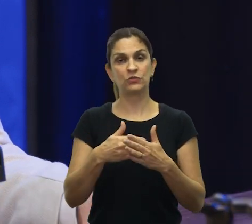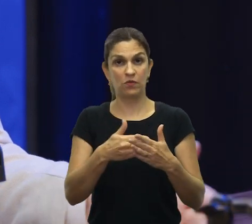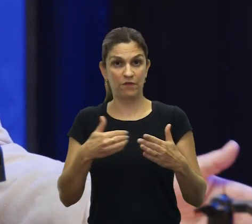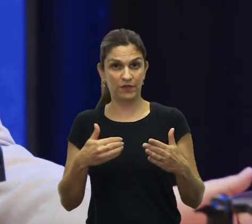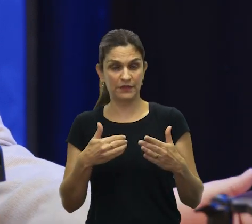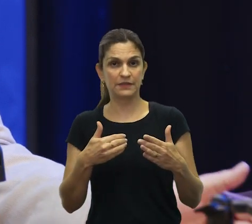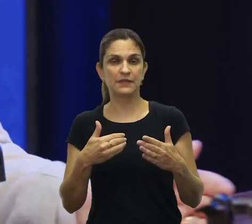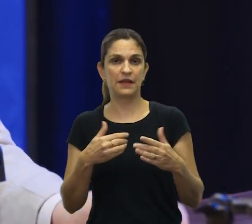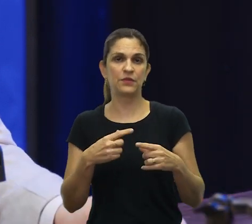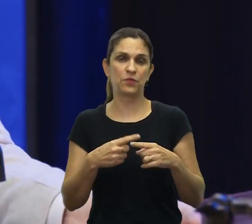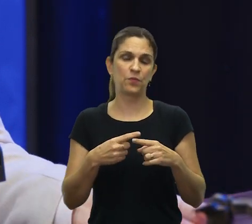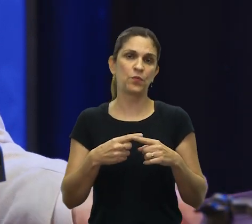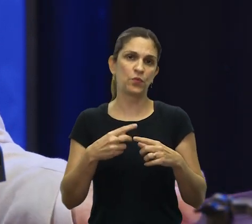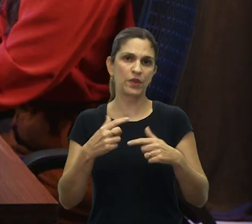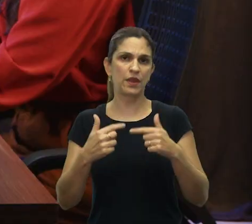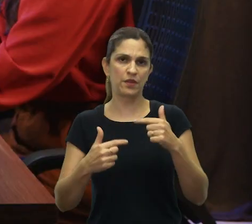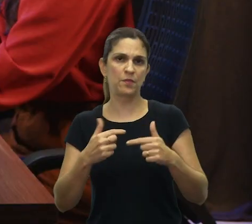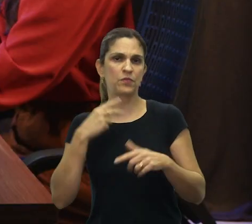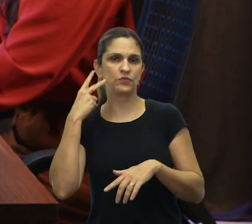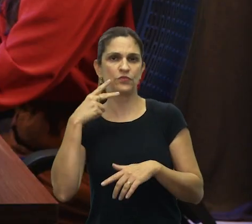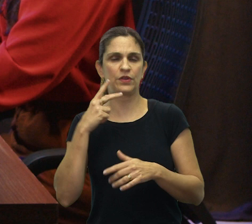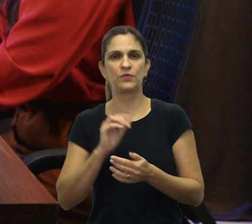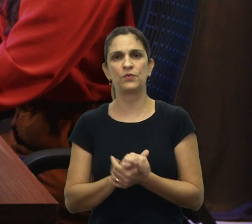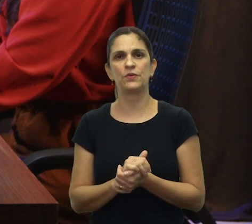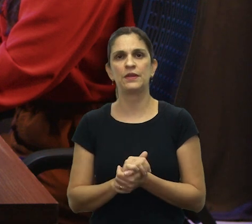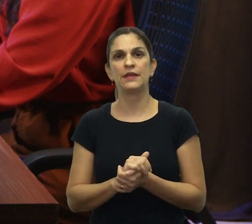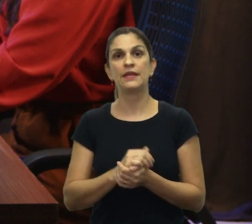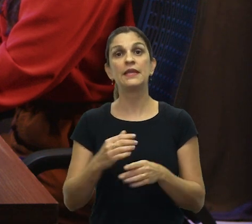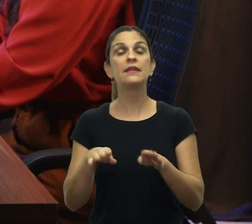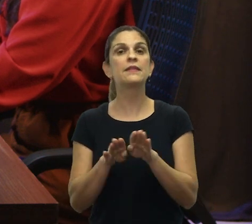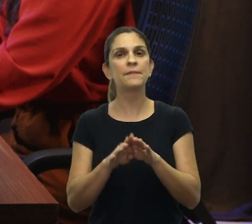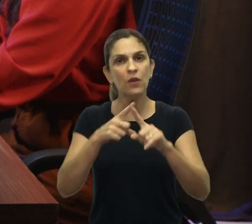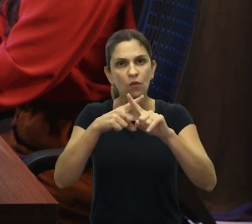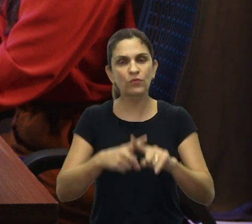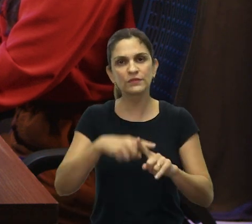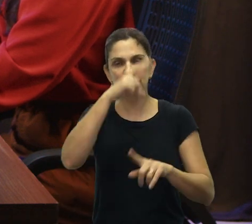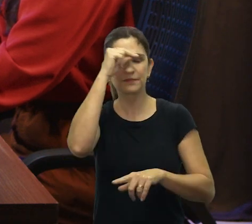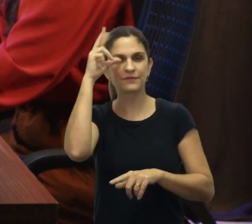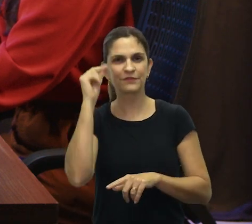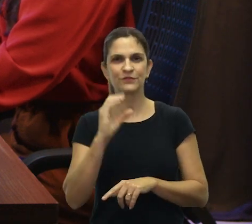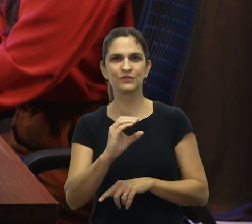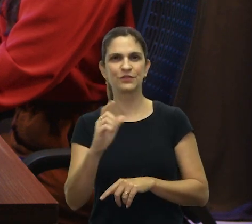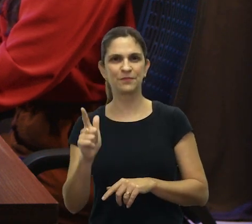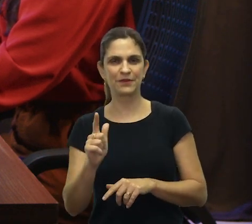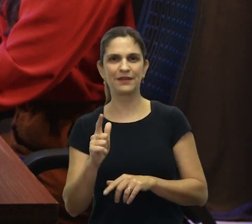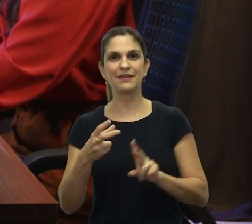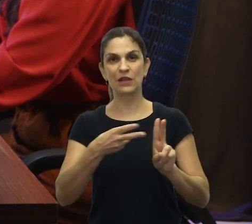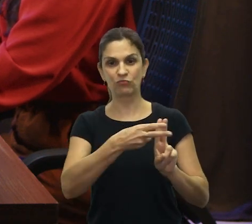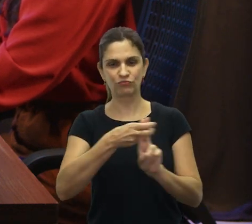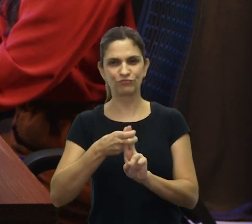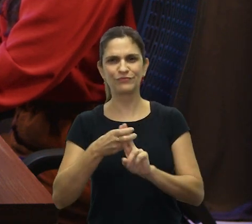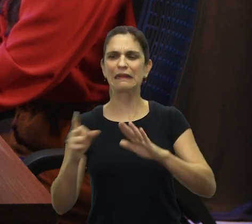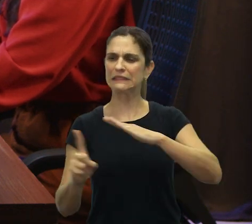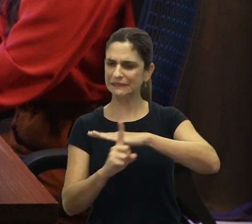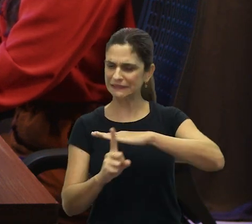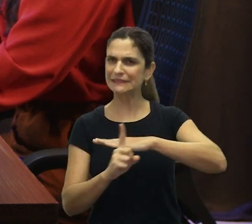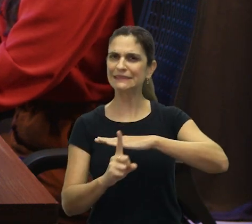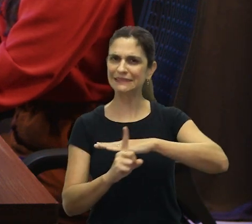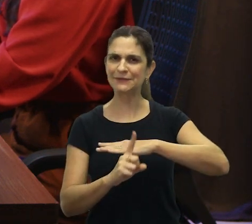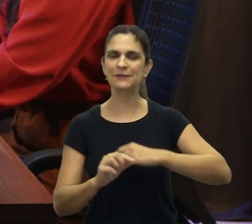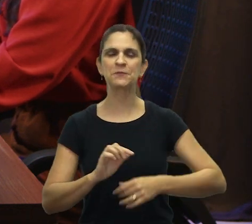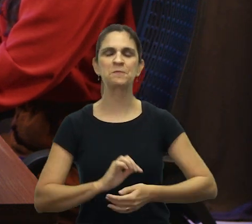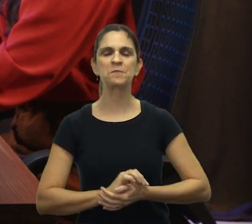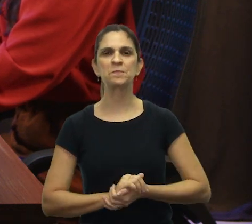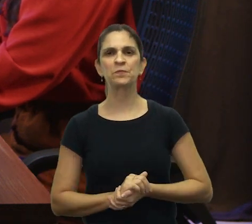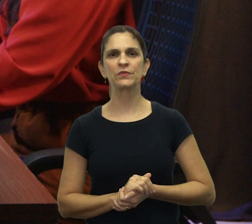estou afastado desde o início do mandato, e também na Prefeitura Municipal de Campo Grande, sempre atendendo o Sistema Único de Saúde. Então,